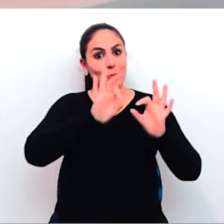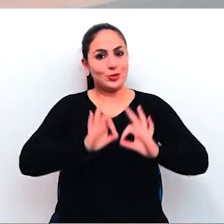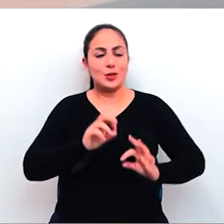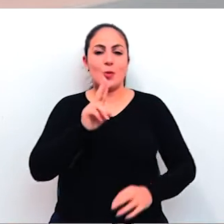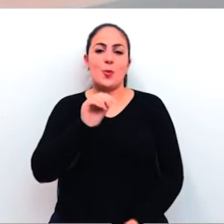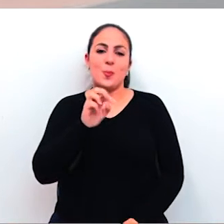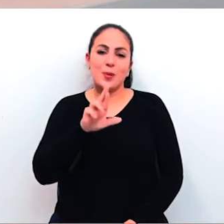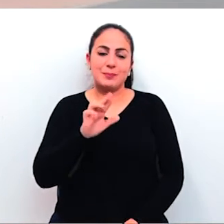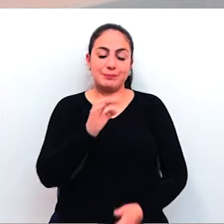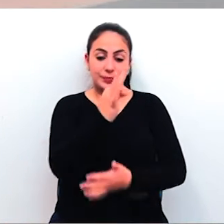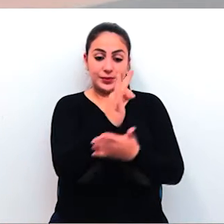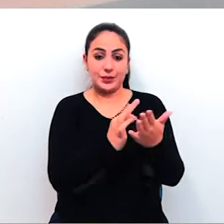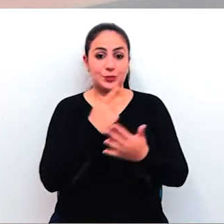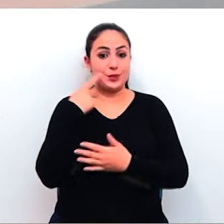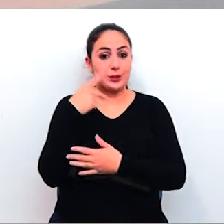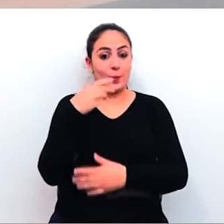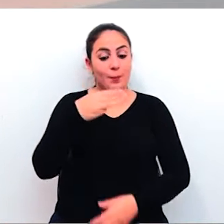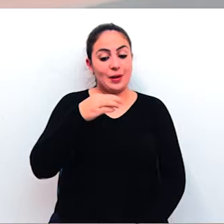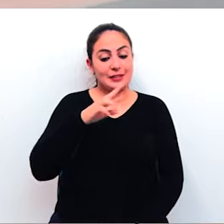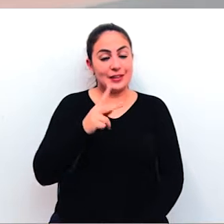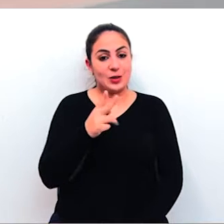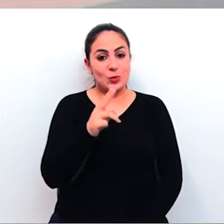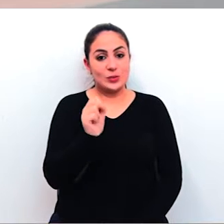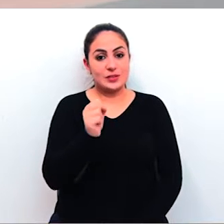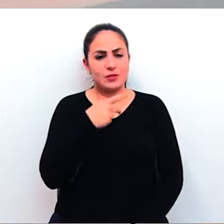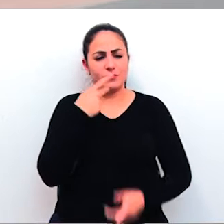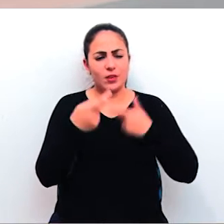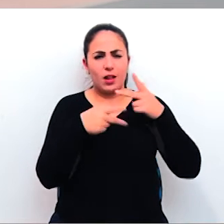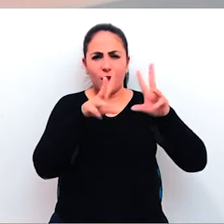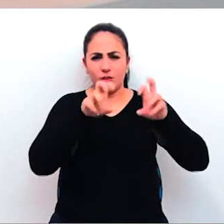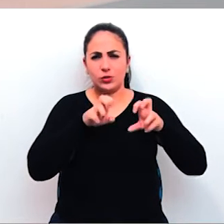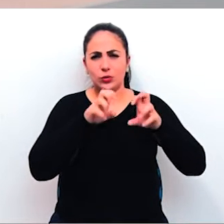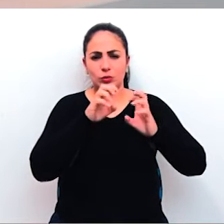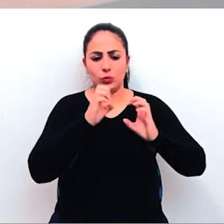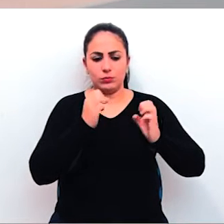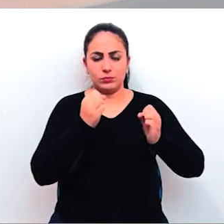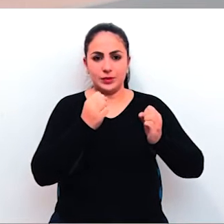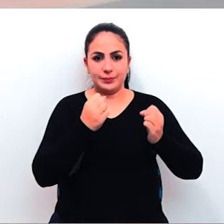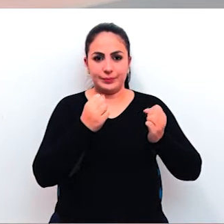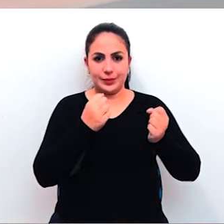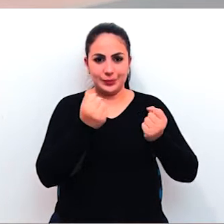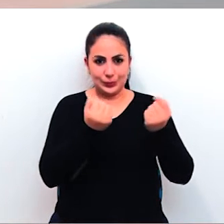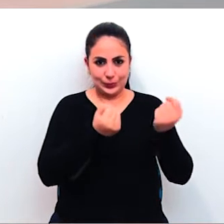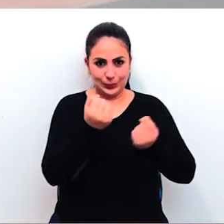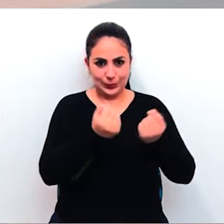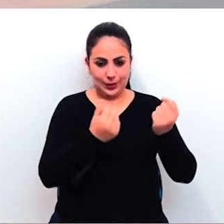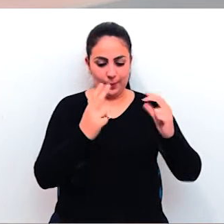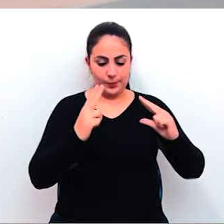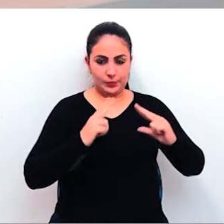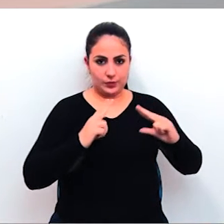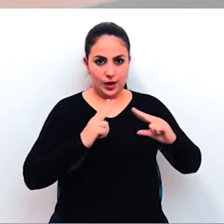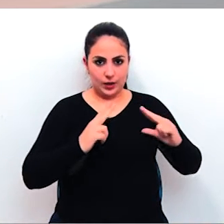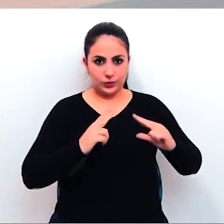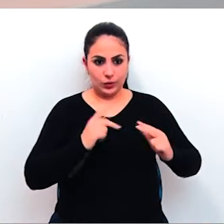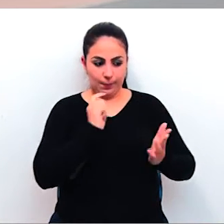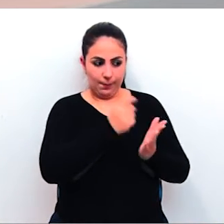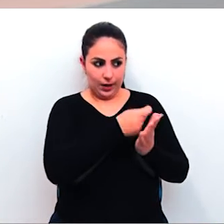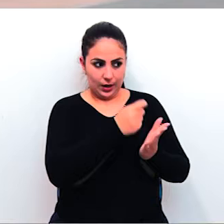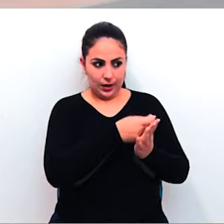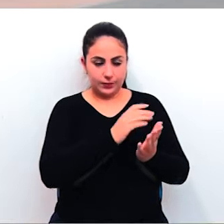do governo o texto do vereador mateus veste que trata do transporte privado e remunerado de passageiros